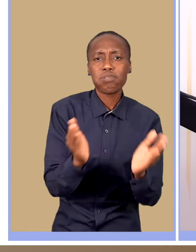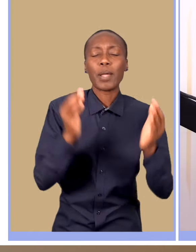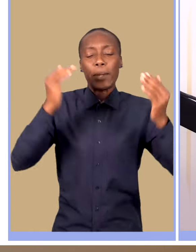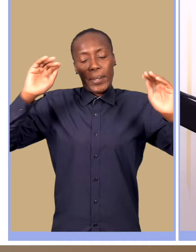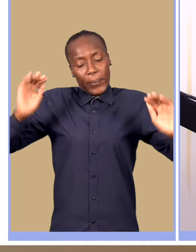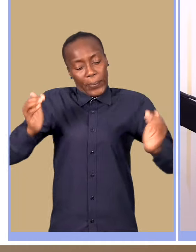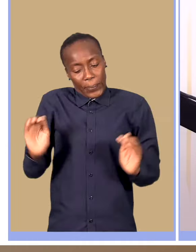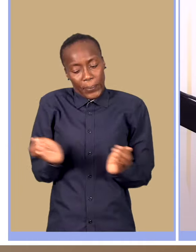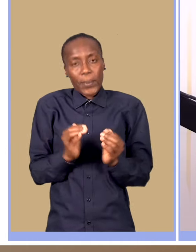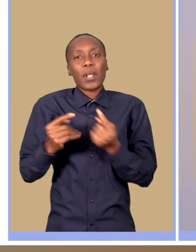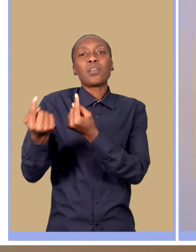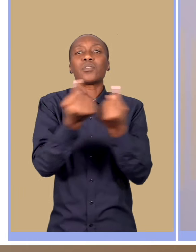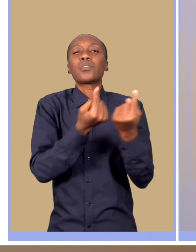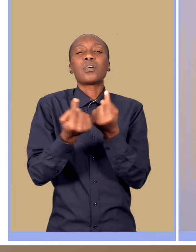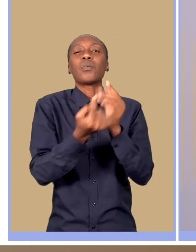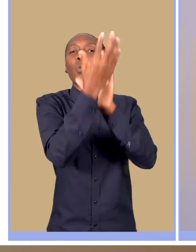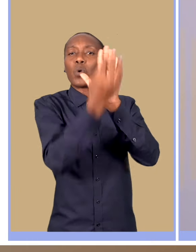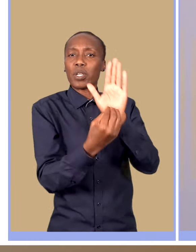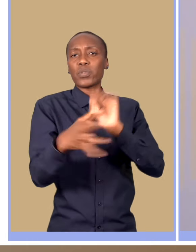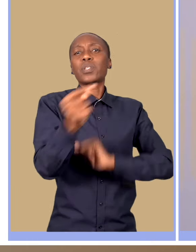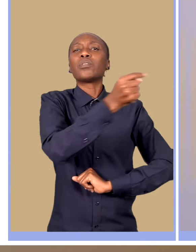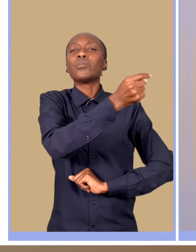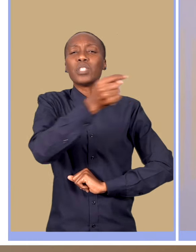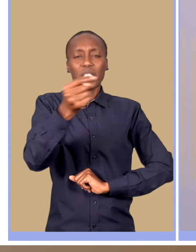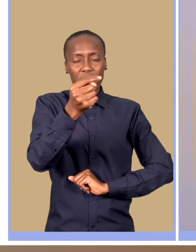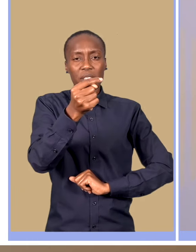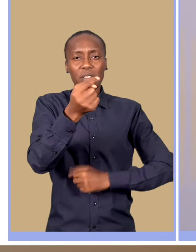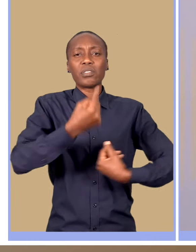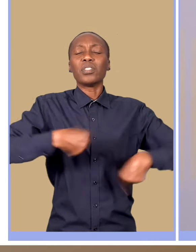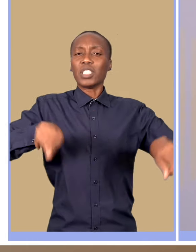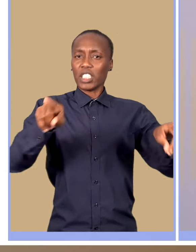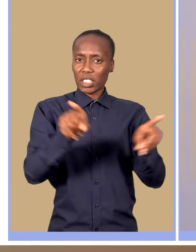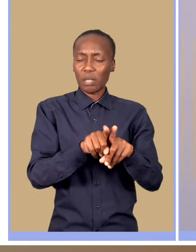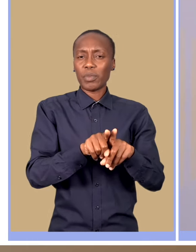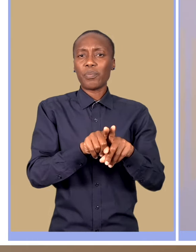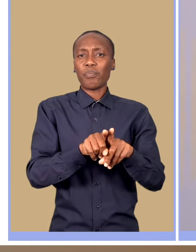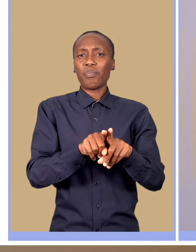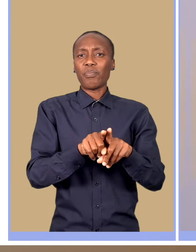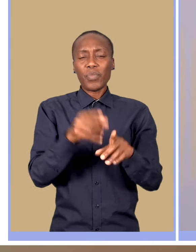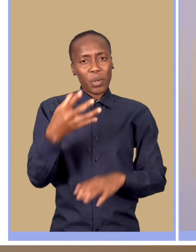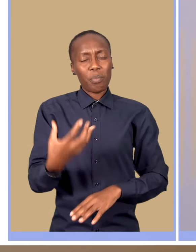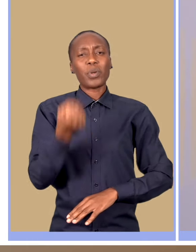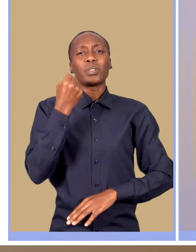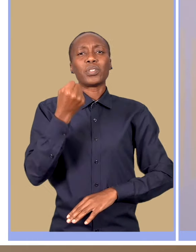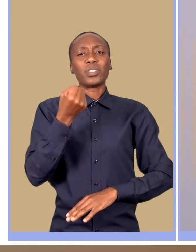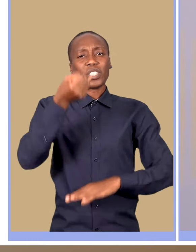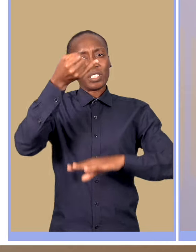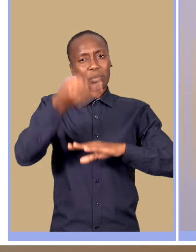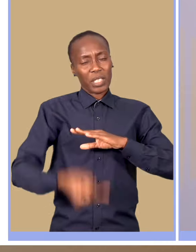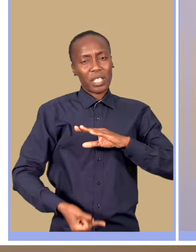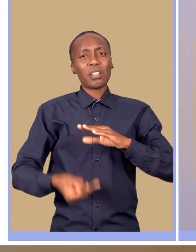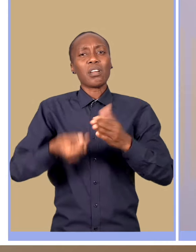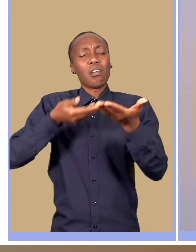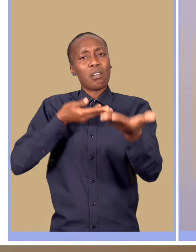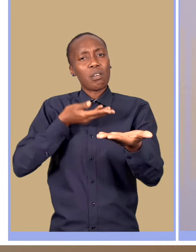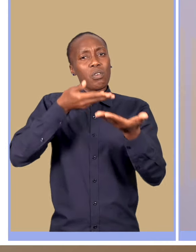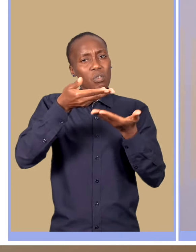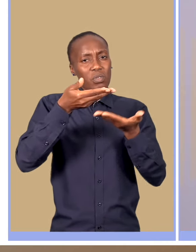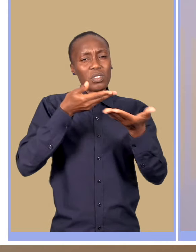redução deste impacto negativo. Exatamente, desse impacto negativo, e nós também vamos terminar essa